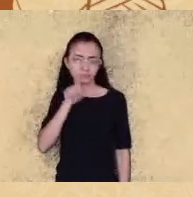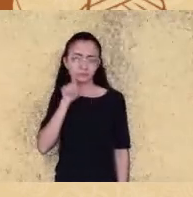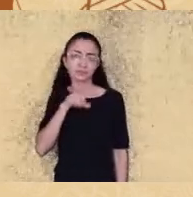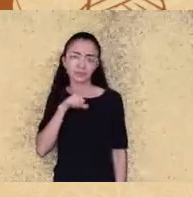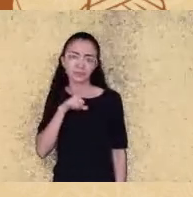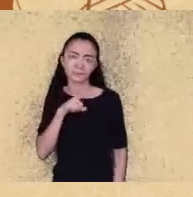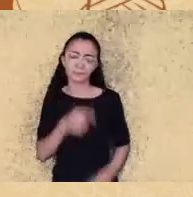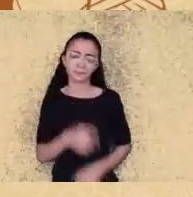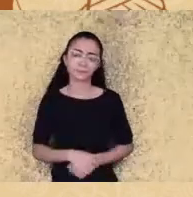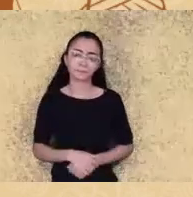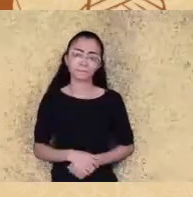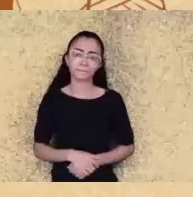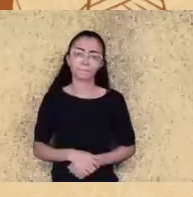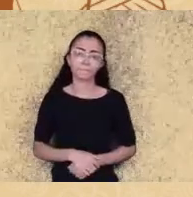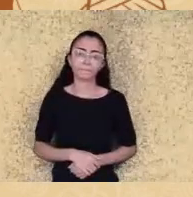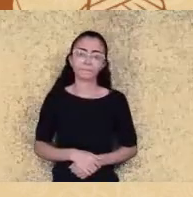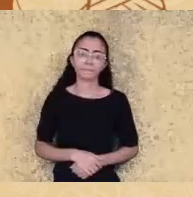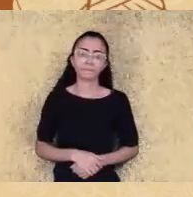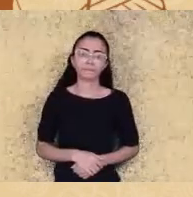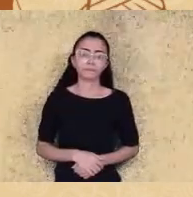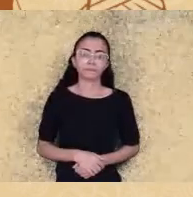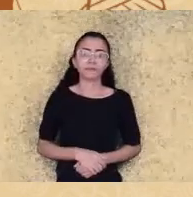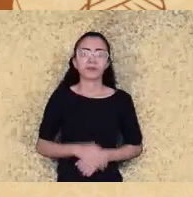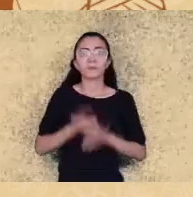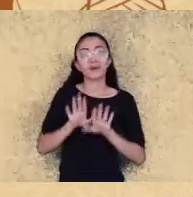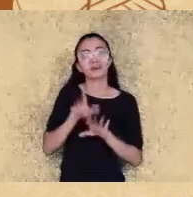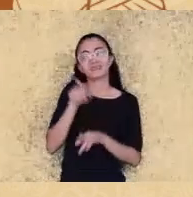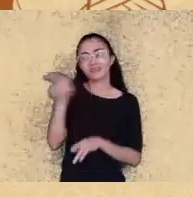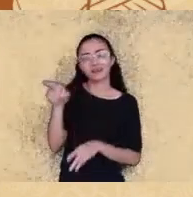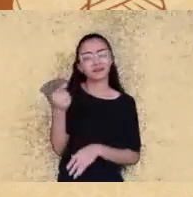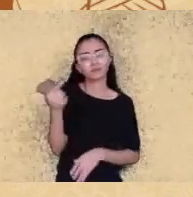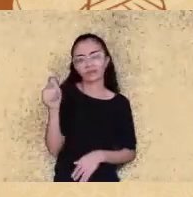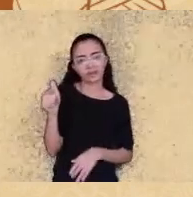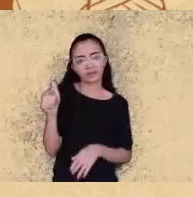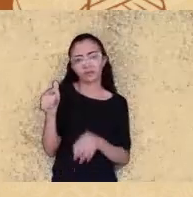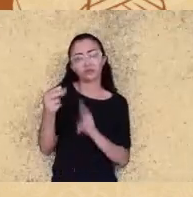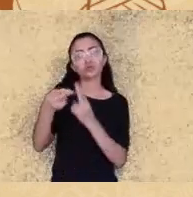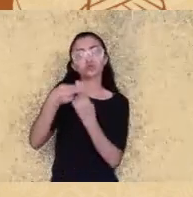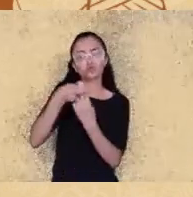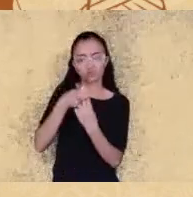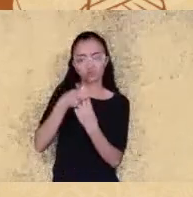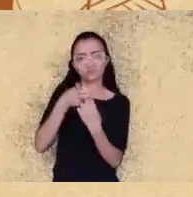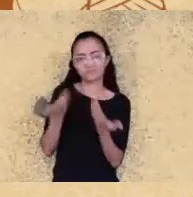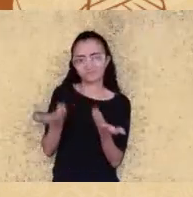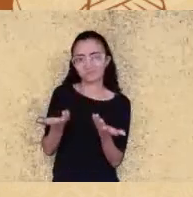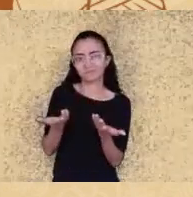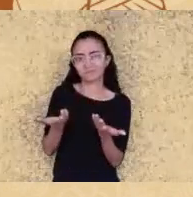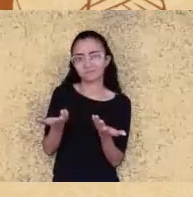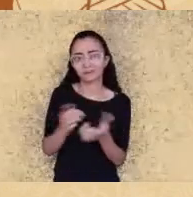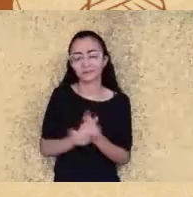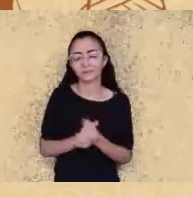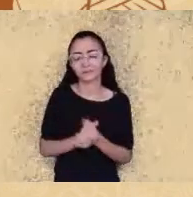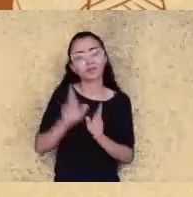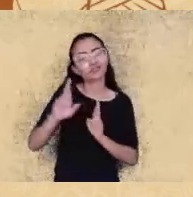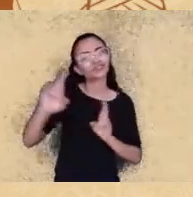exatamente por um sintoma de lá de não ter um sistema de saúde qualquer, né? Não só mental, universal.